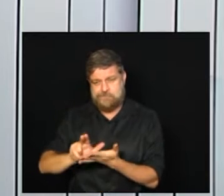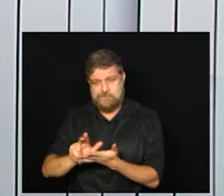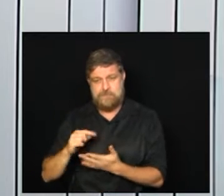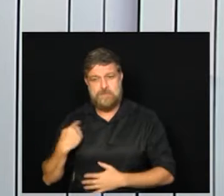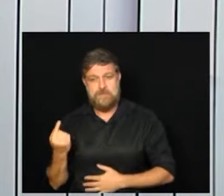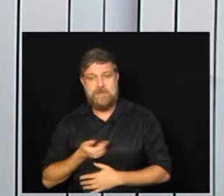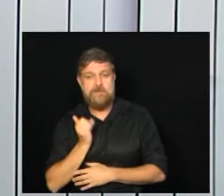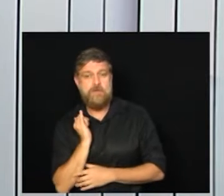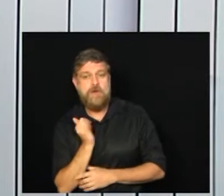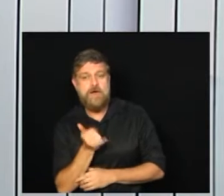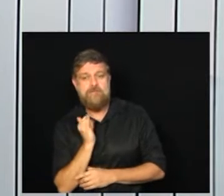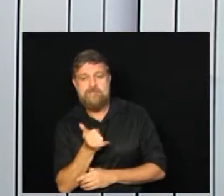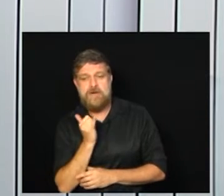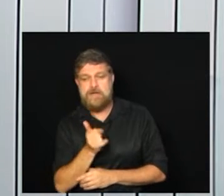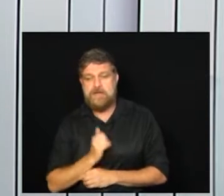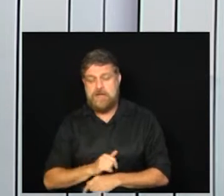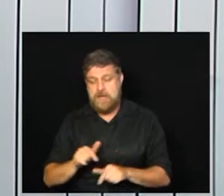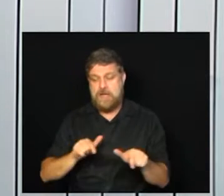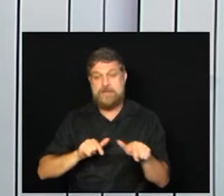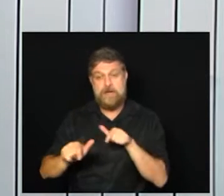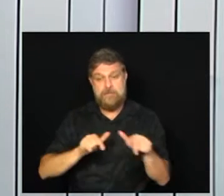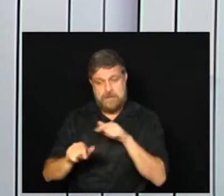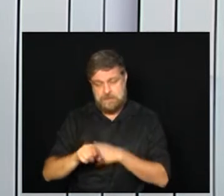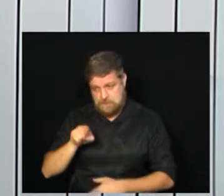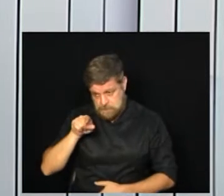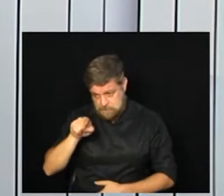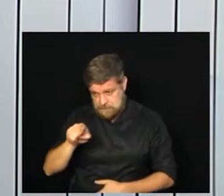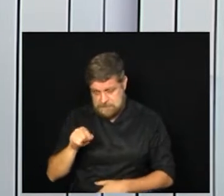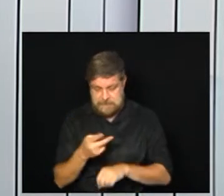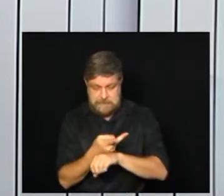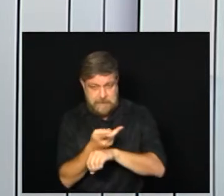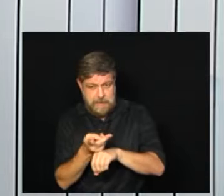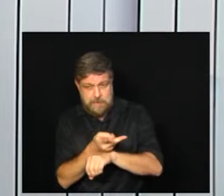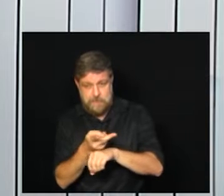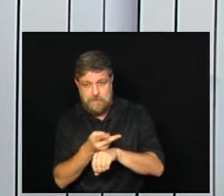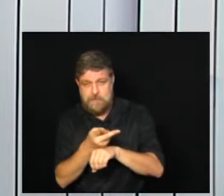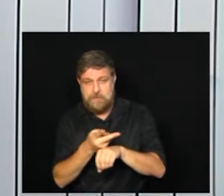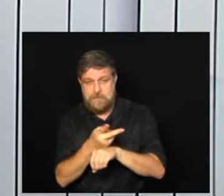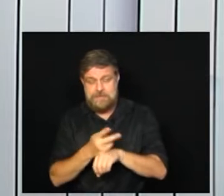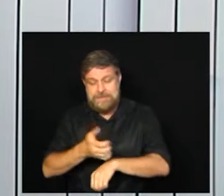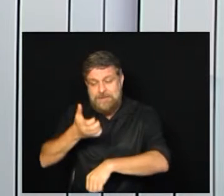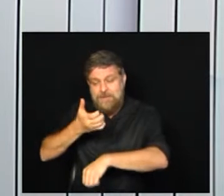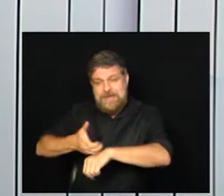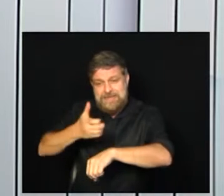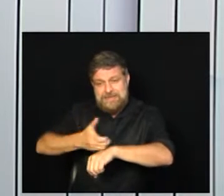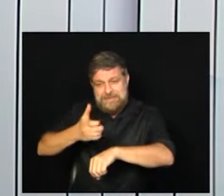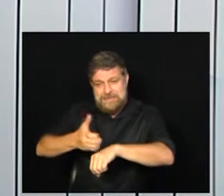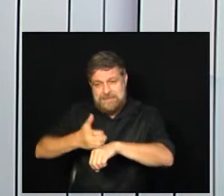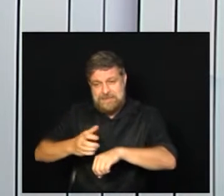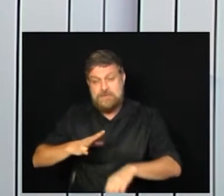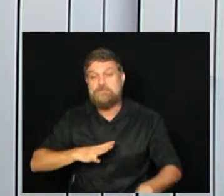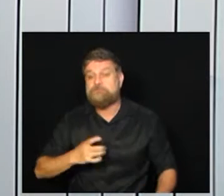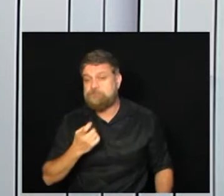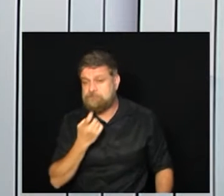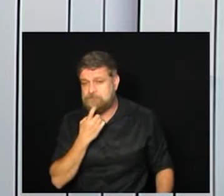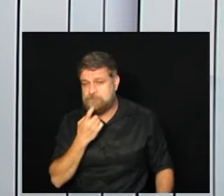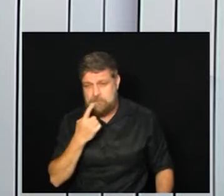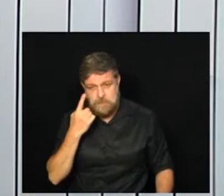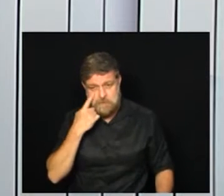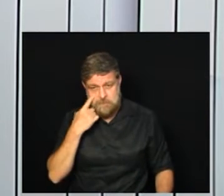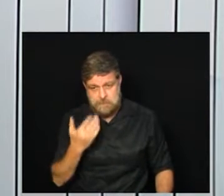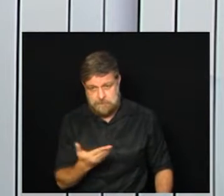começar falando sobre emprego. Hoje é para você que está em busca de vagas de estágio aqui para a cidade de Campinas.